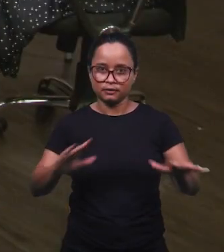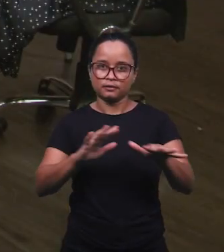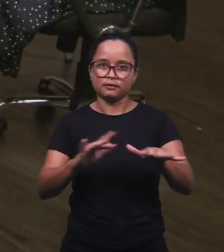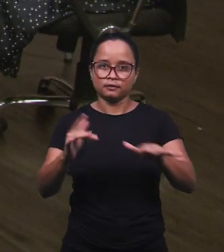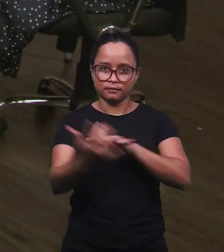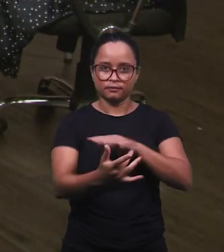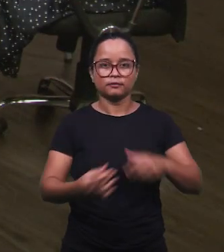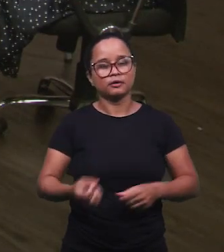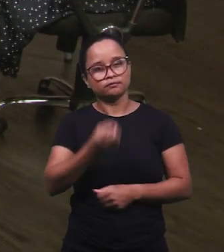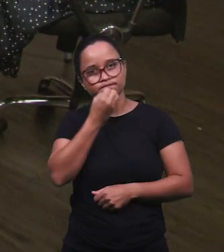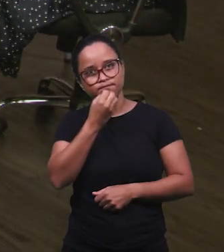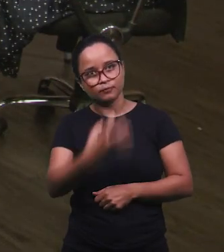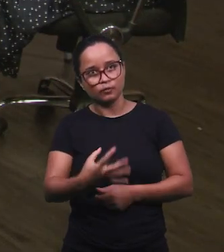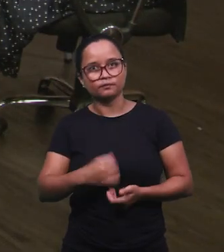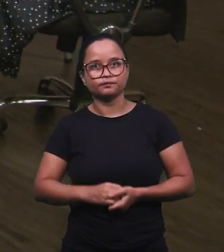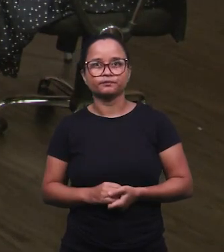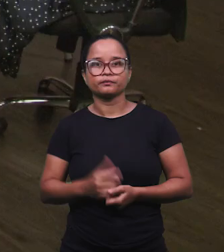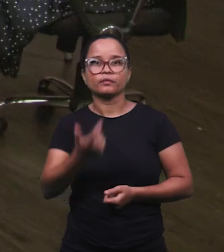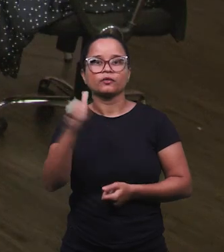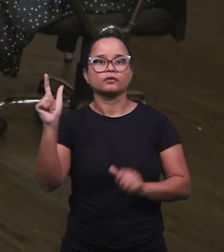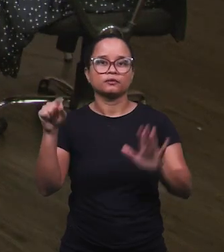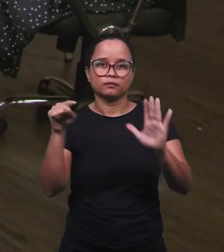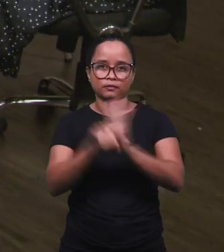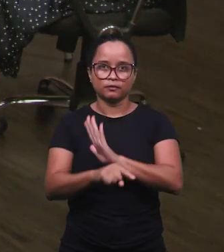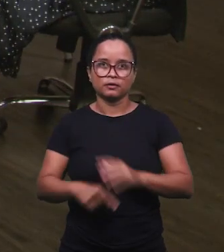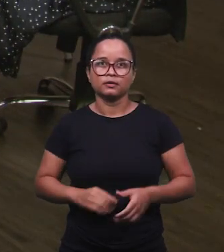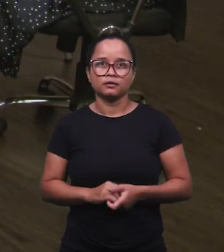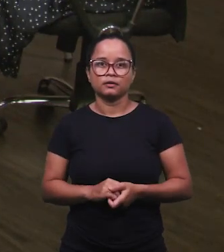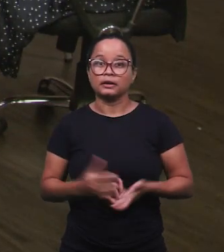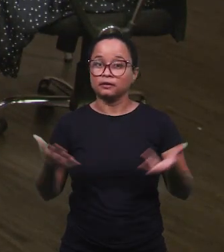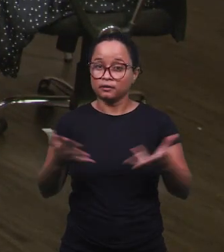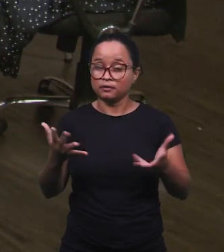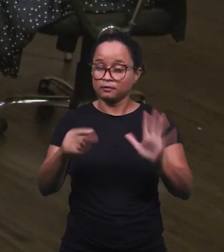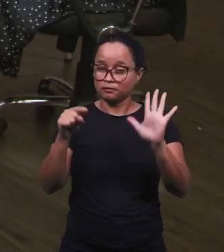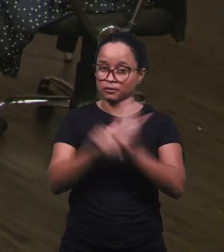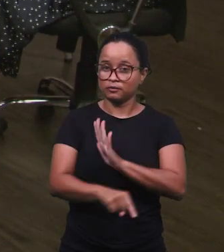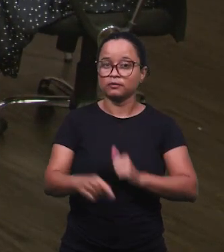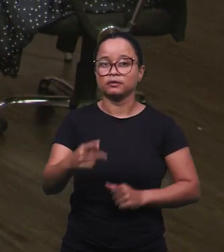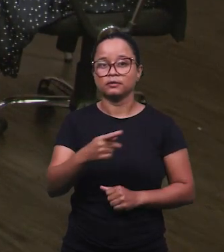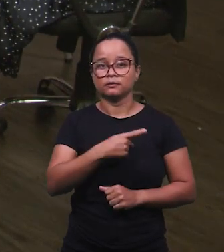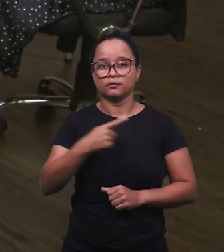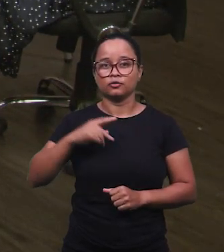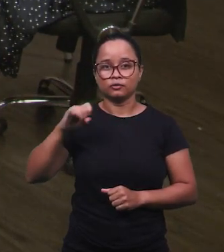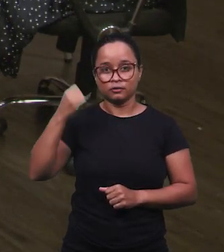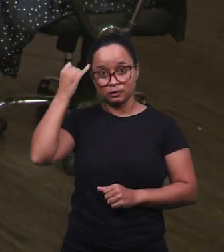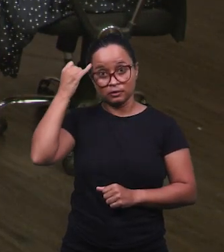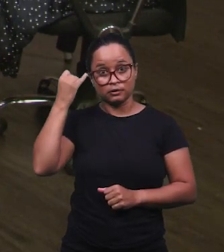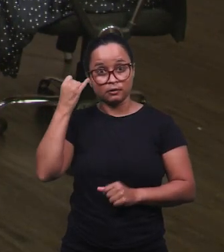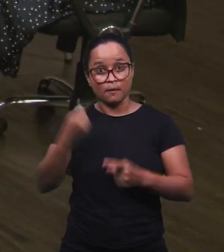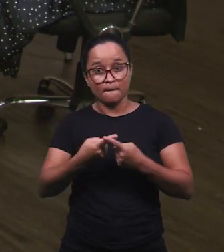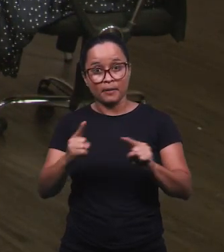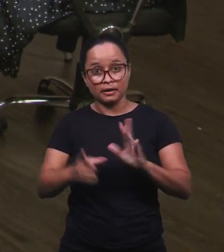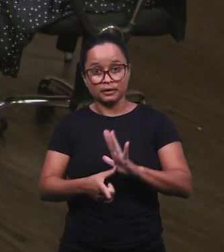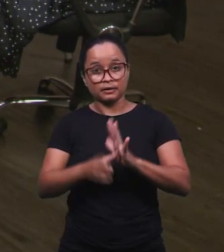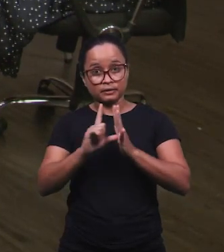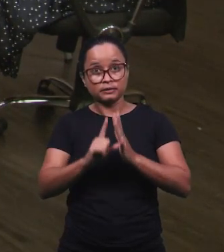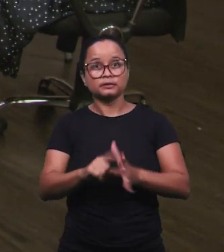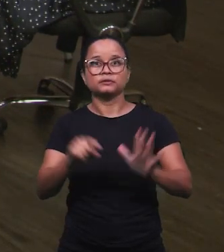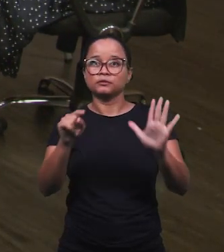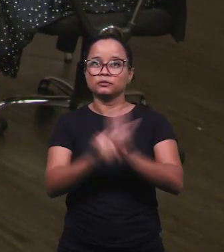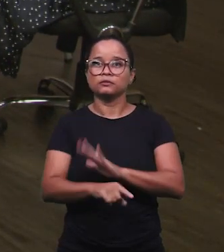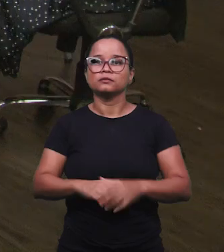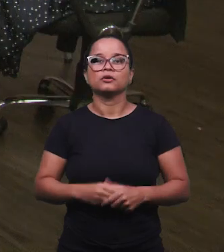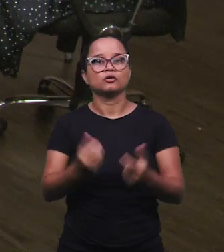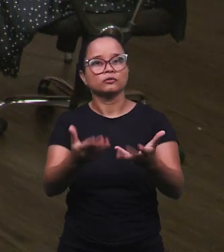redes. Muito bem. Próxima pergunta? Muito bom. Eu tenho uma pergunta, pastor Josias, mas antes de fazer a pergunta, eu quero aqui